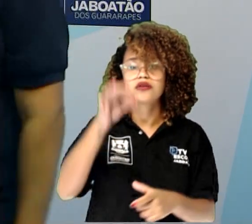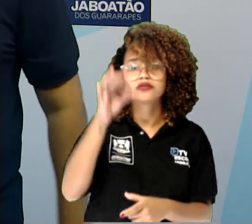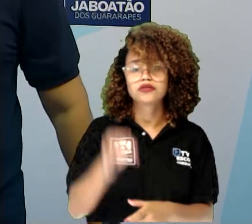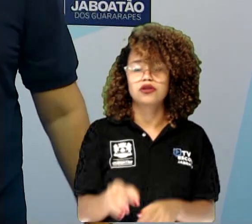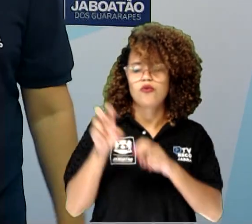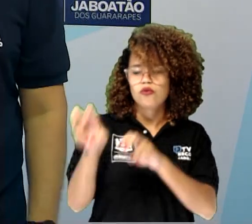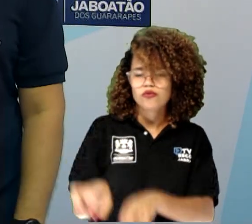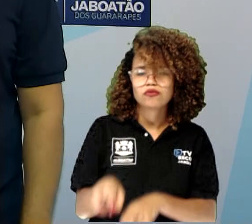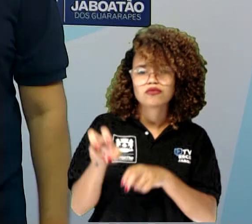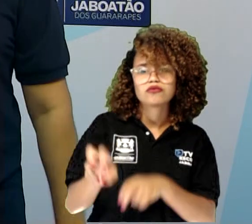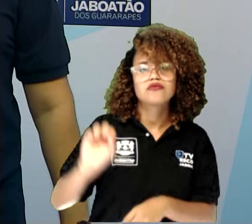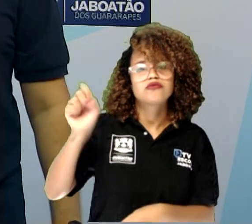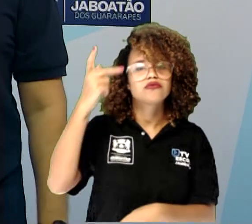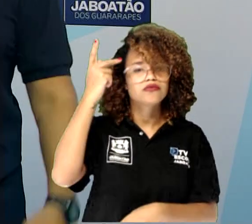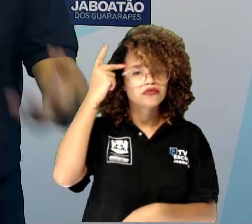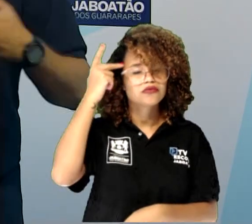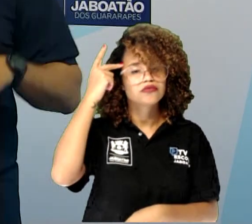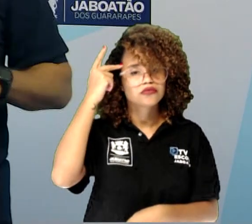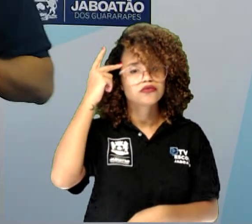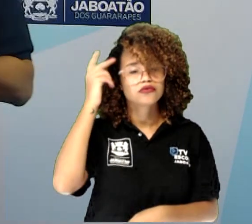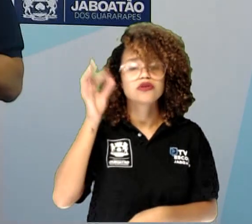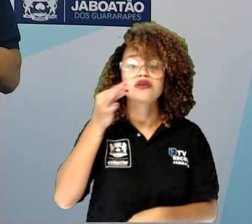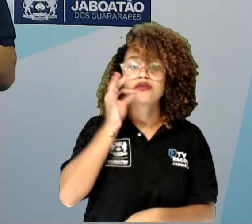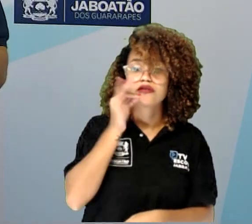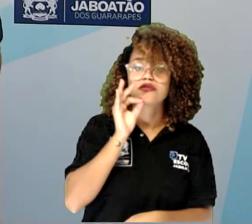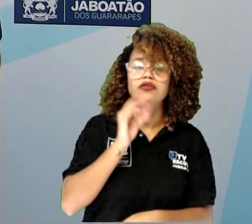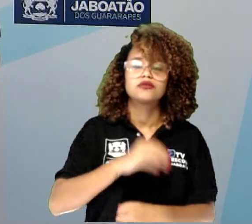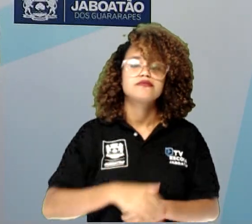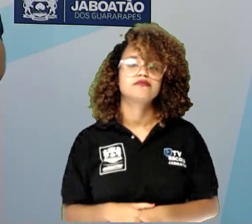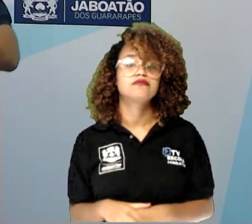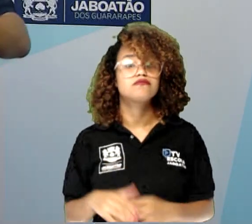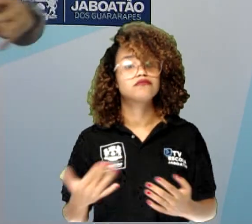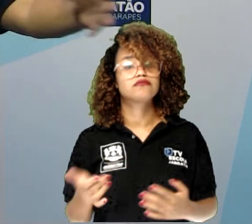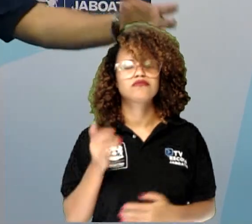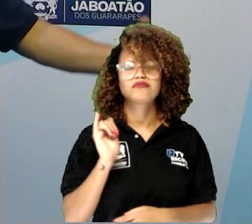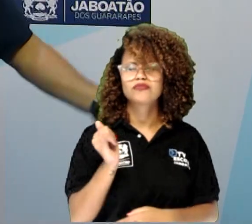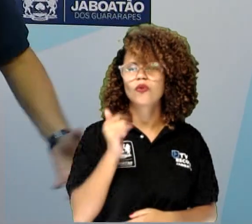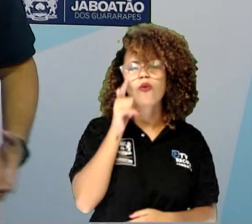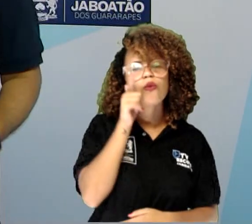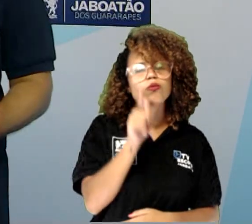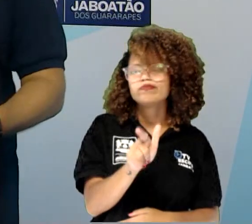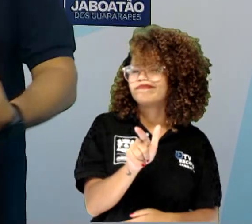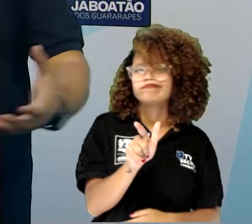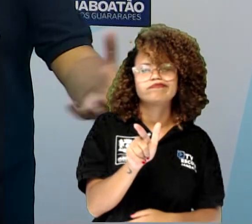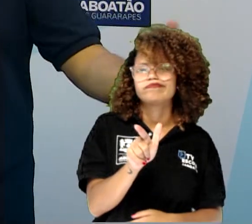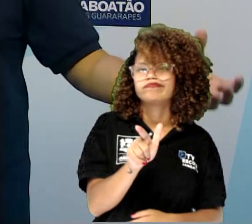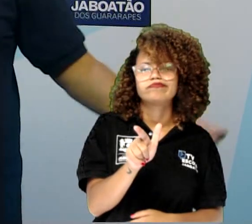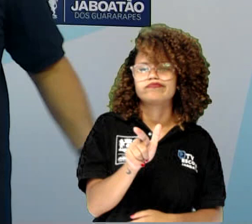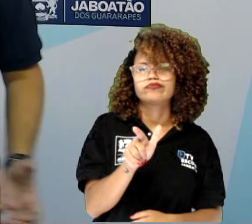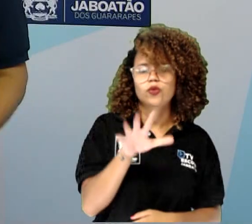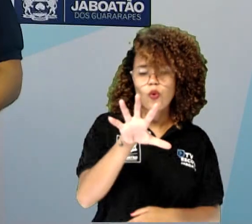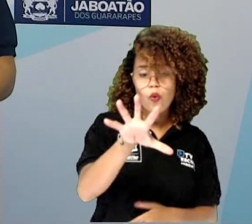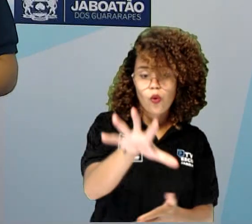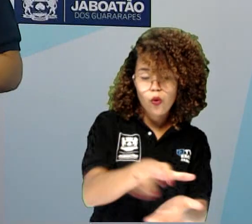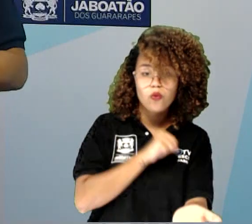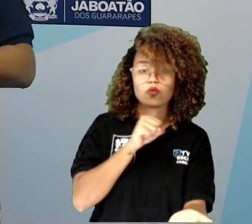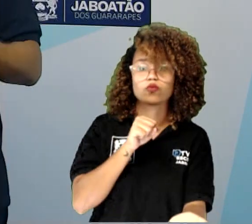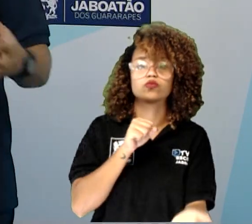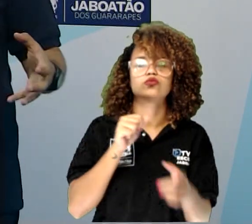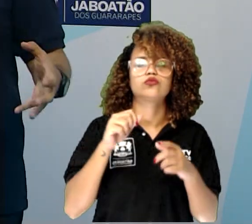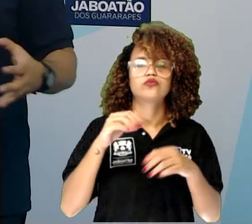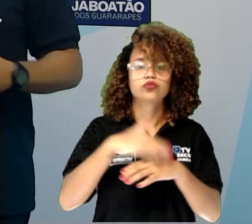de café em São Paulo. Pois é, os italianos eles não conseguiram dominar toda a mão de obra, né,